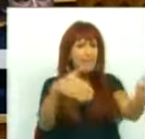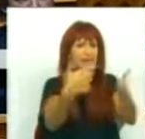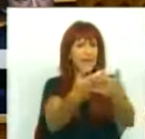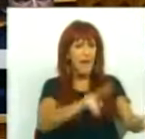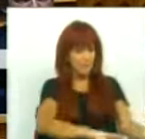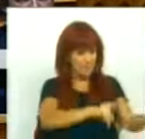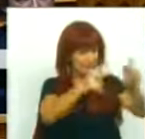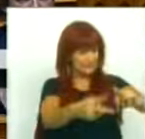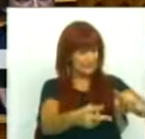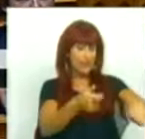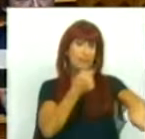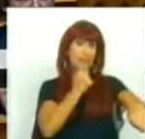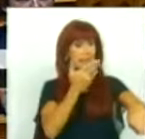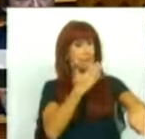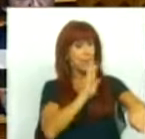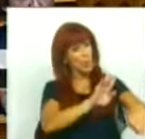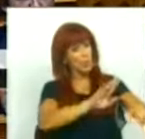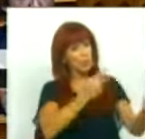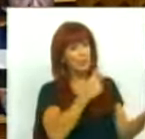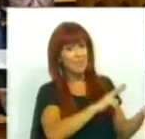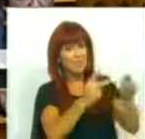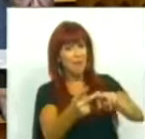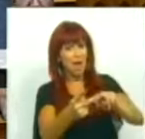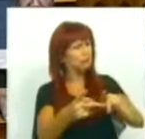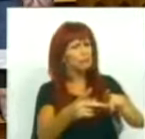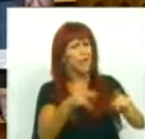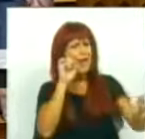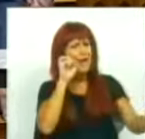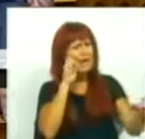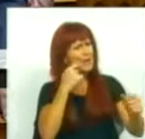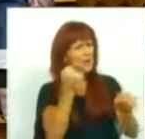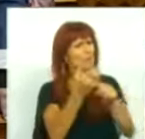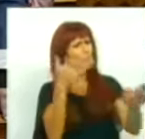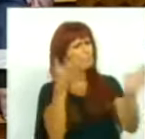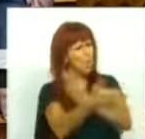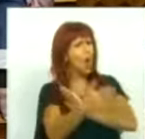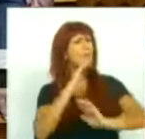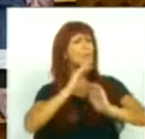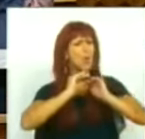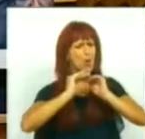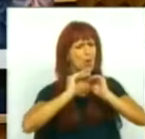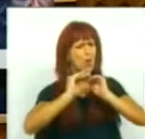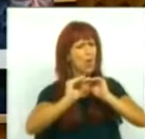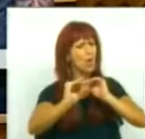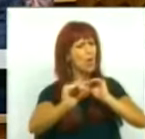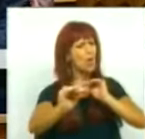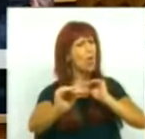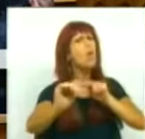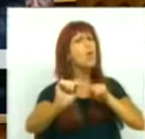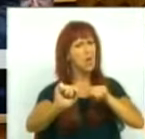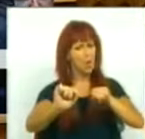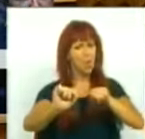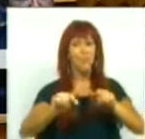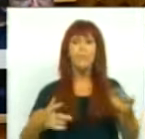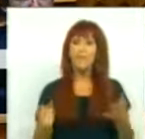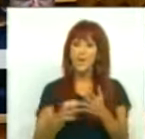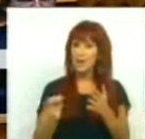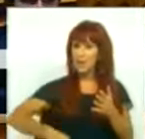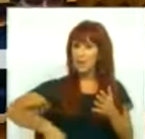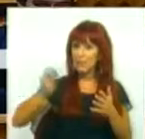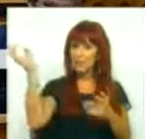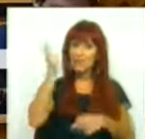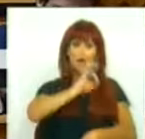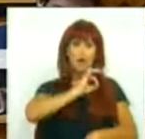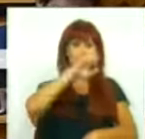de transformar esta medida que é transitória na garantia de um emprego sustentável e de um emprego estável. E,